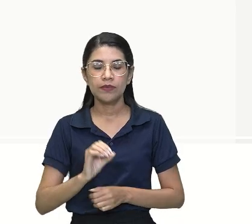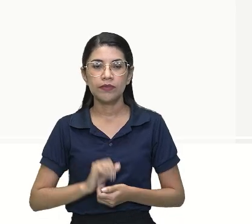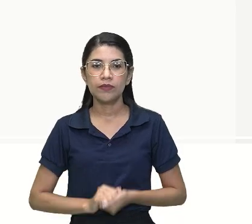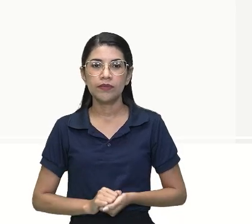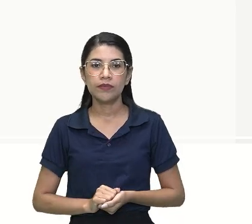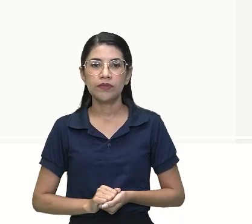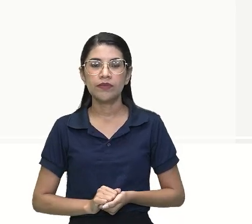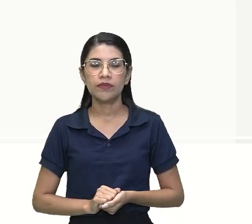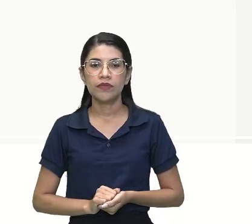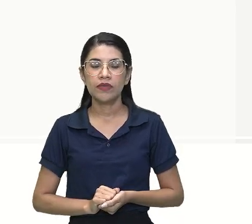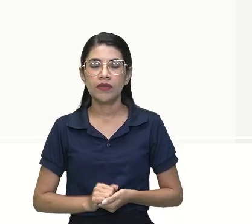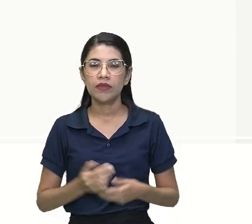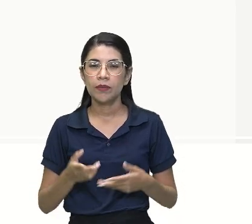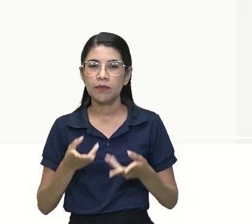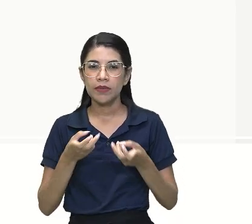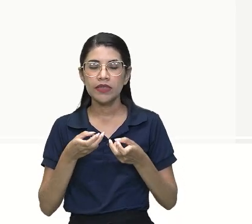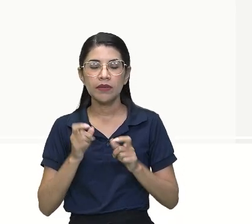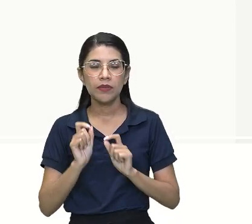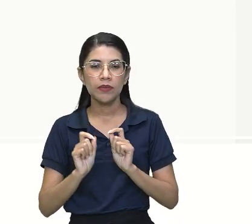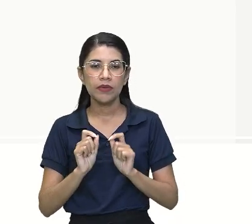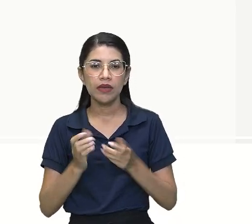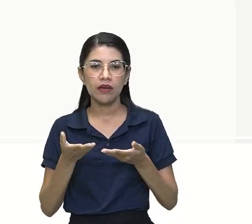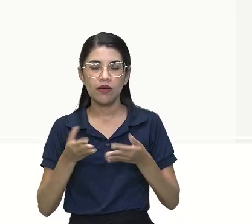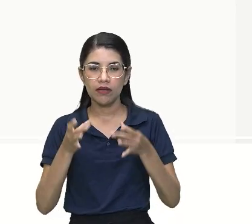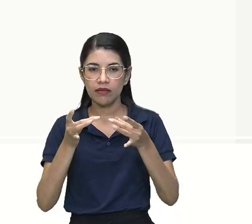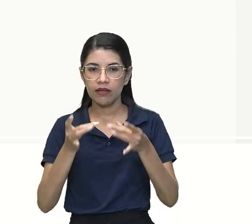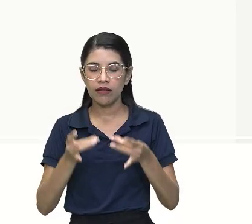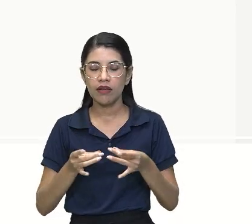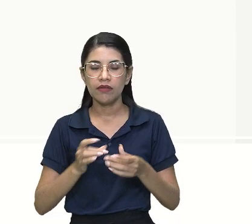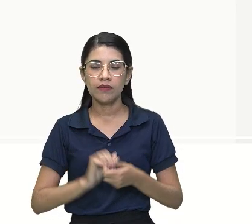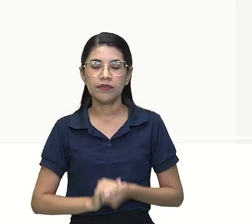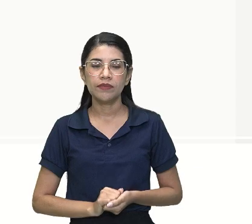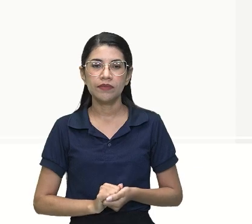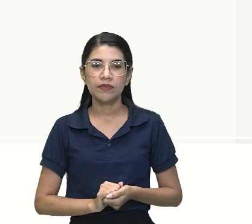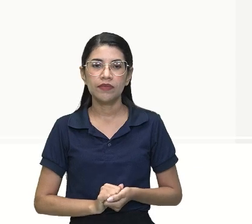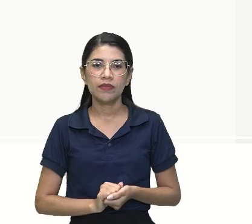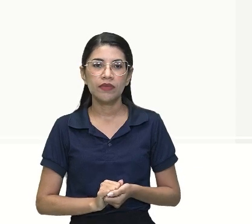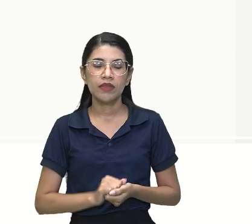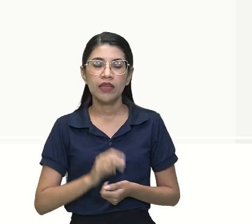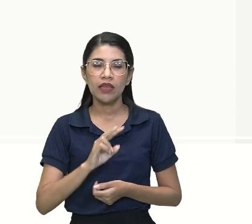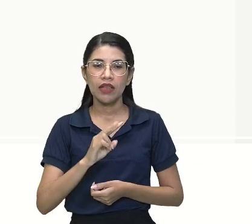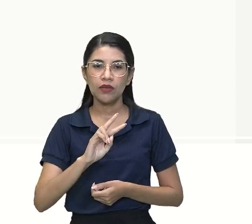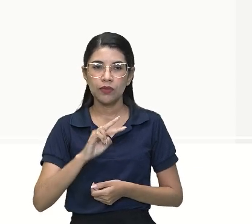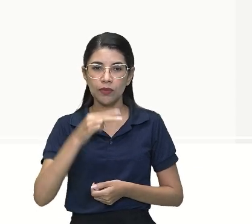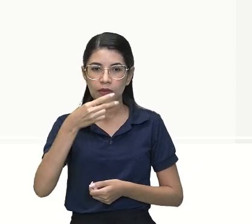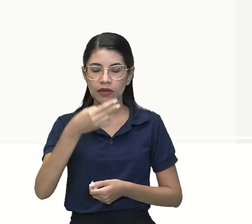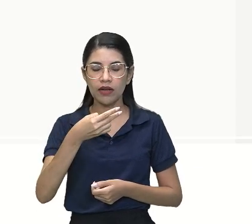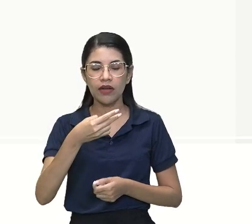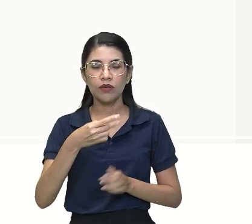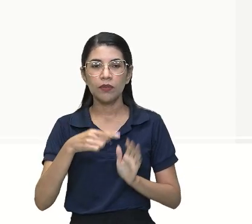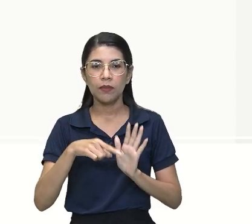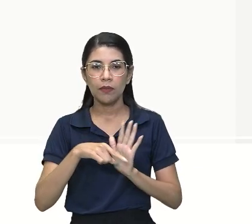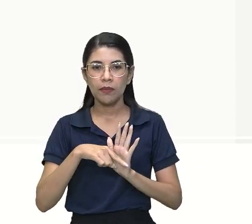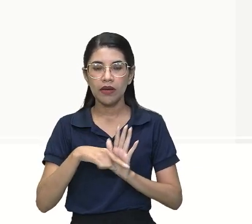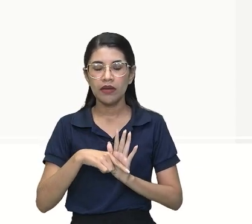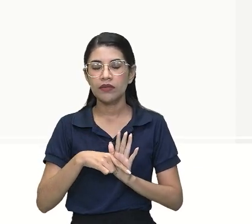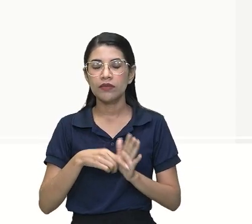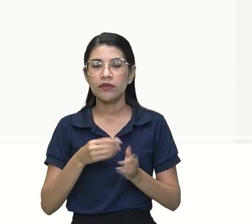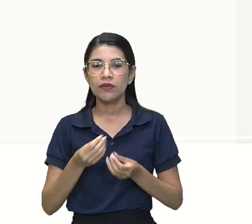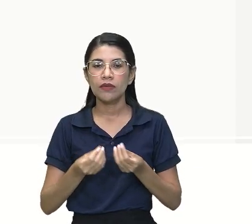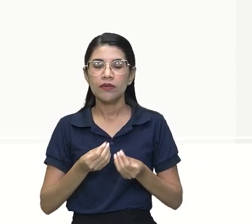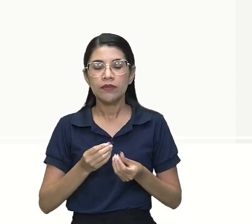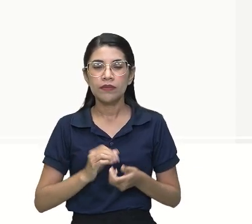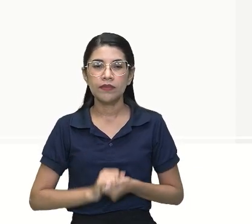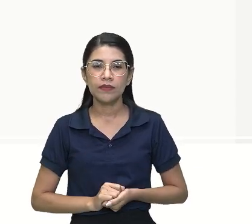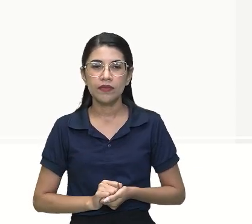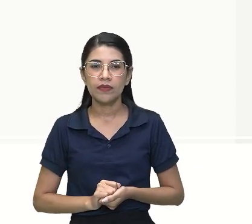analisa aqui comigo, ó. Se lá no quadrado da diferença a gente escreve quadrado do primeiro menos 2 vezes o primeiro